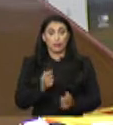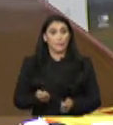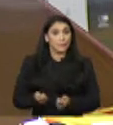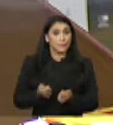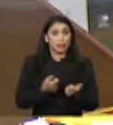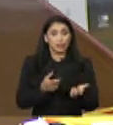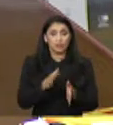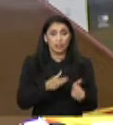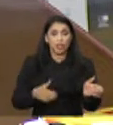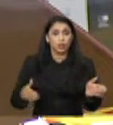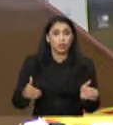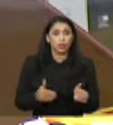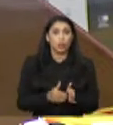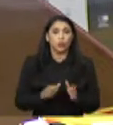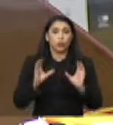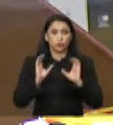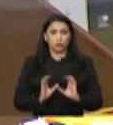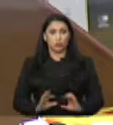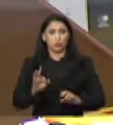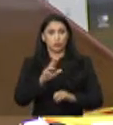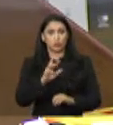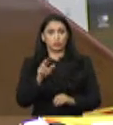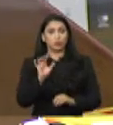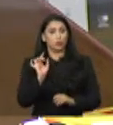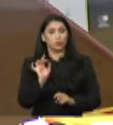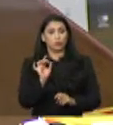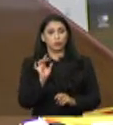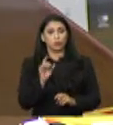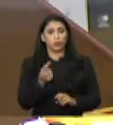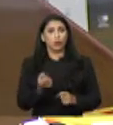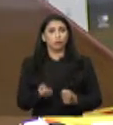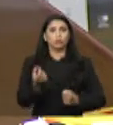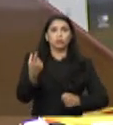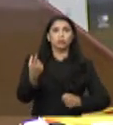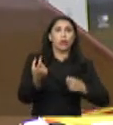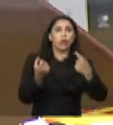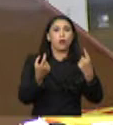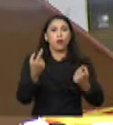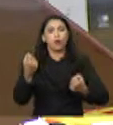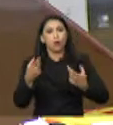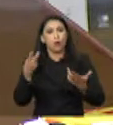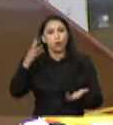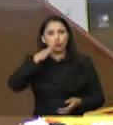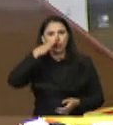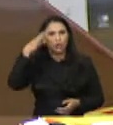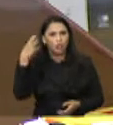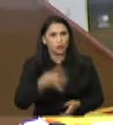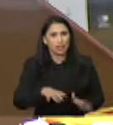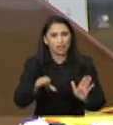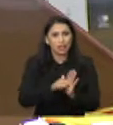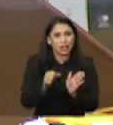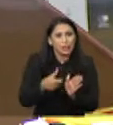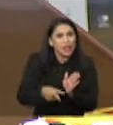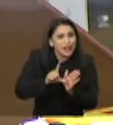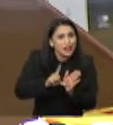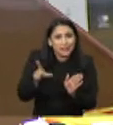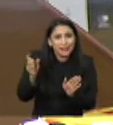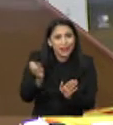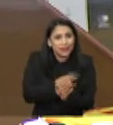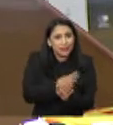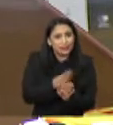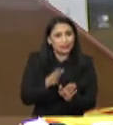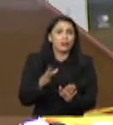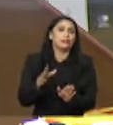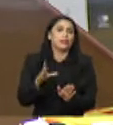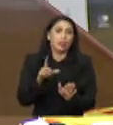deve beneficiar todos os cidadãos é apenas aqueles que casualmente foram acusados de cometerem infração antes da edição da nova lei